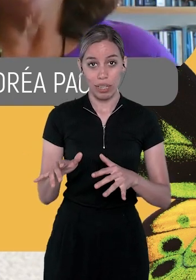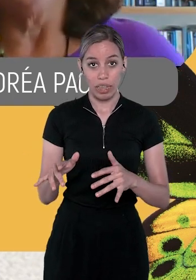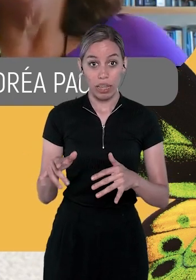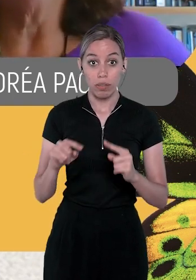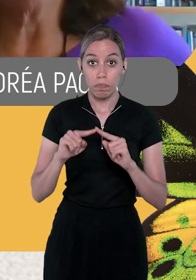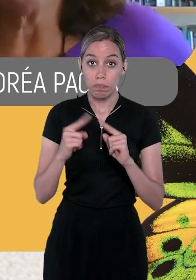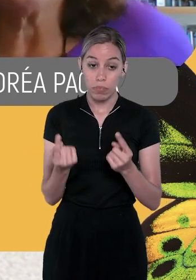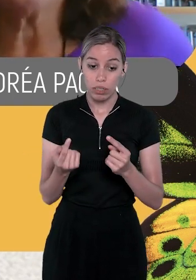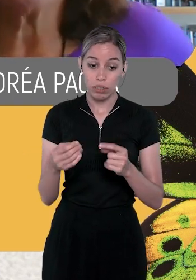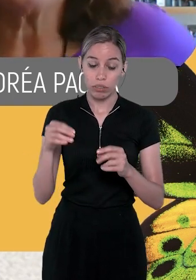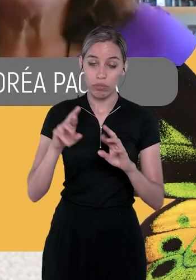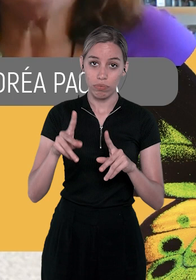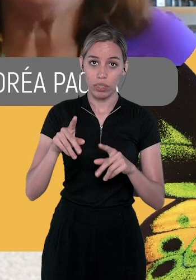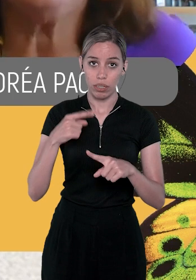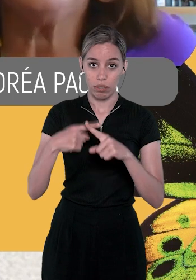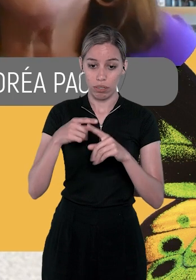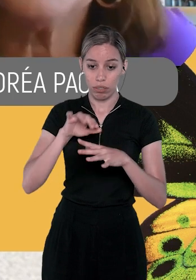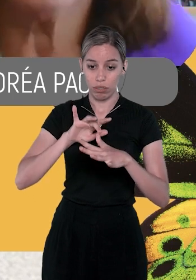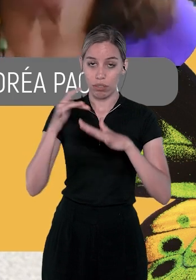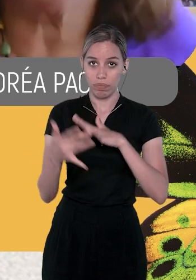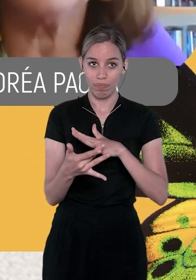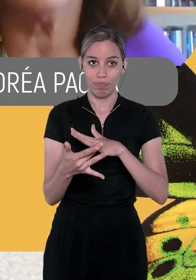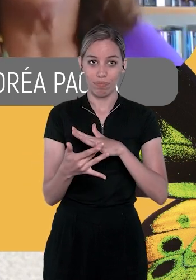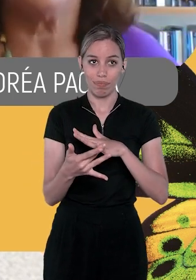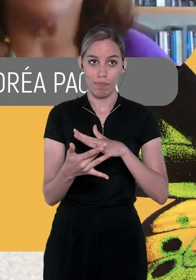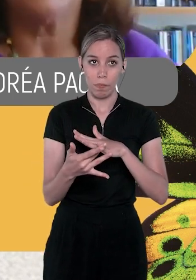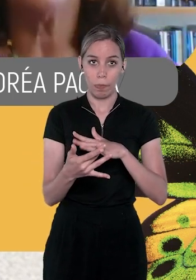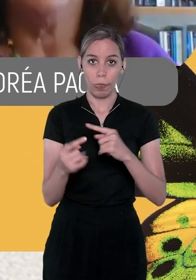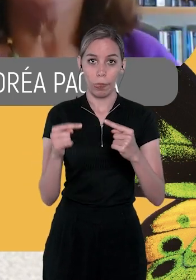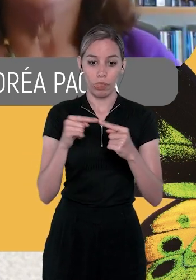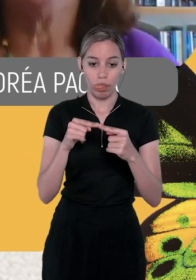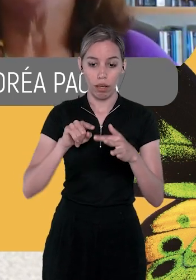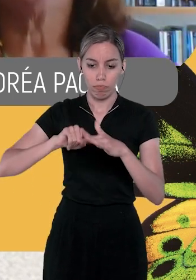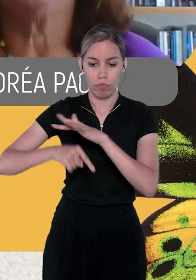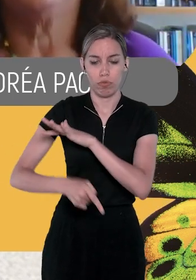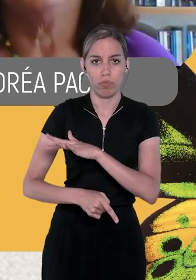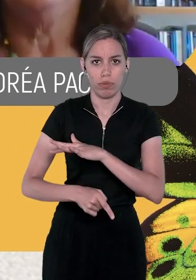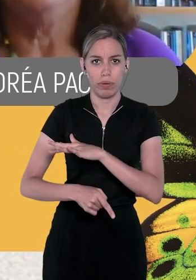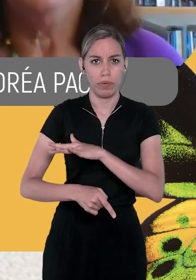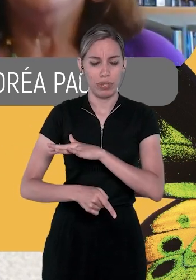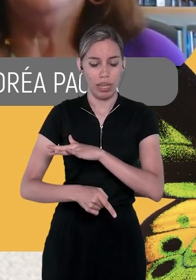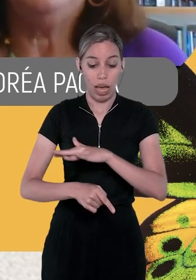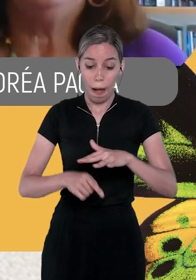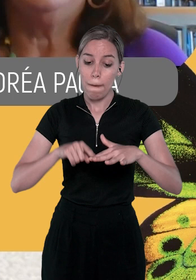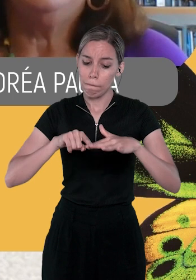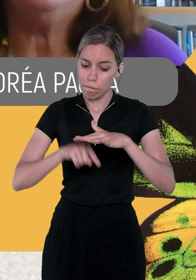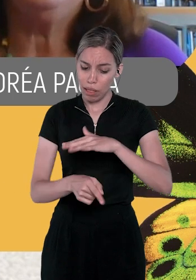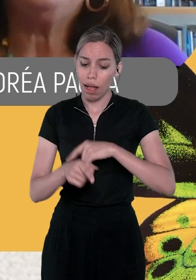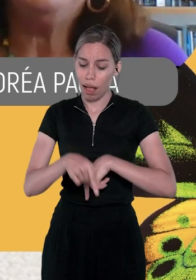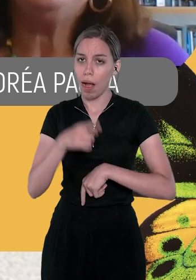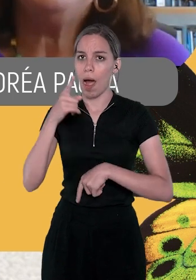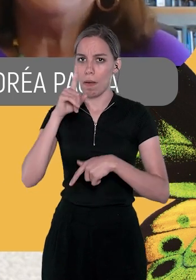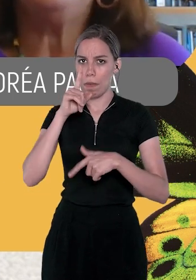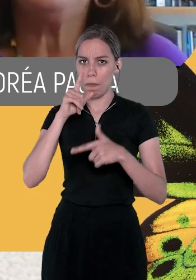tem intensidade, e essa intensidade é fatal. Essa intensidade é danada. Ela é que dramatiza tudo. É